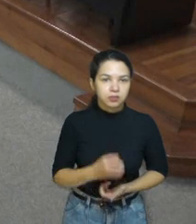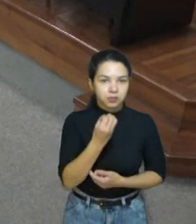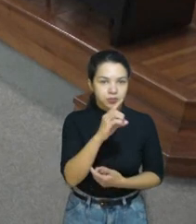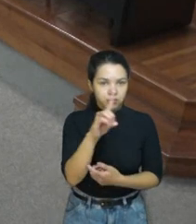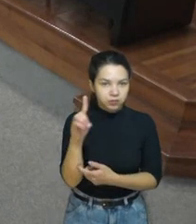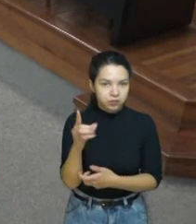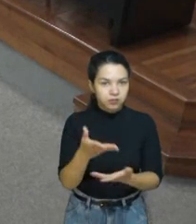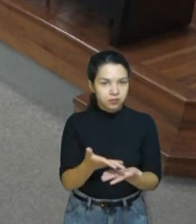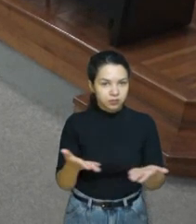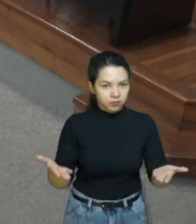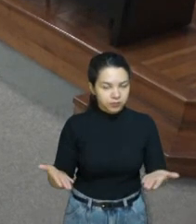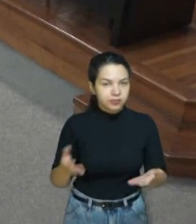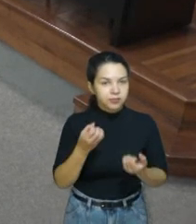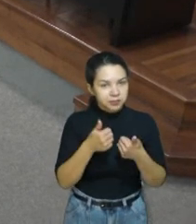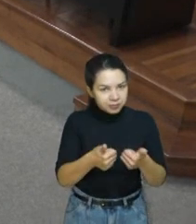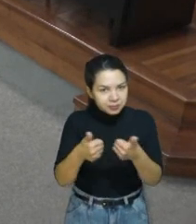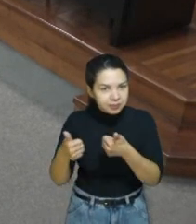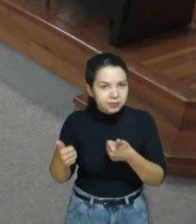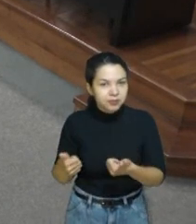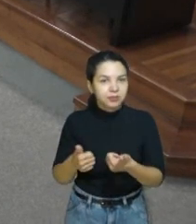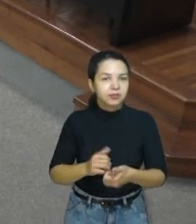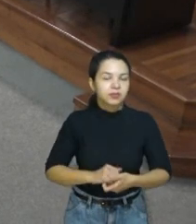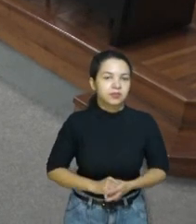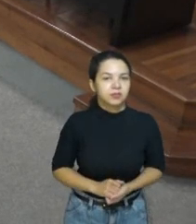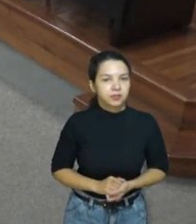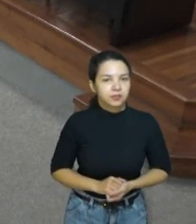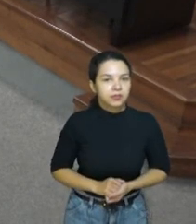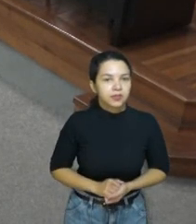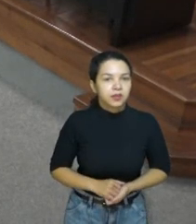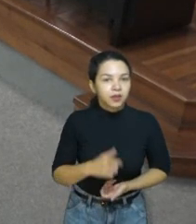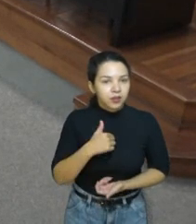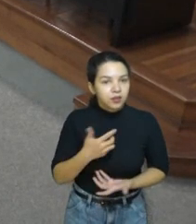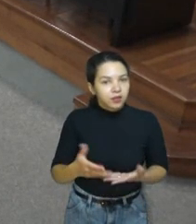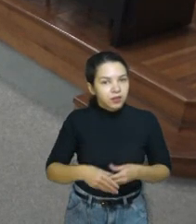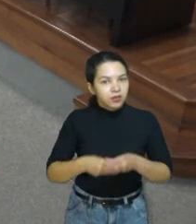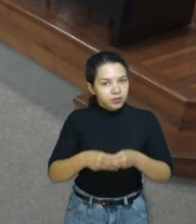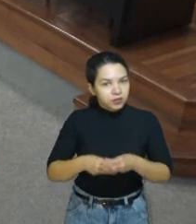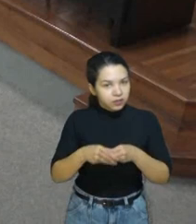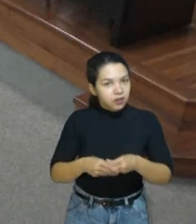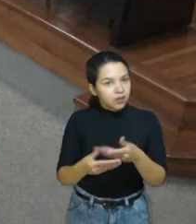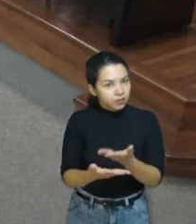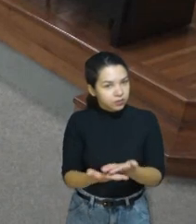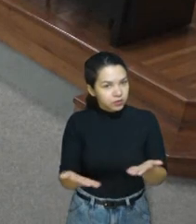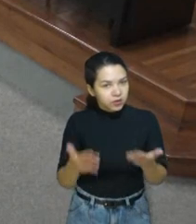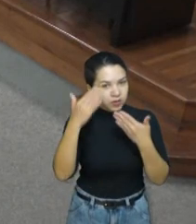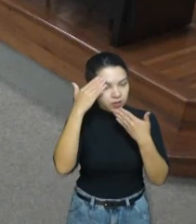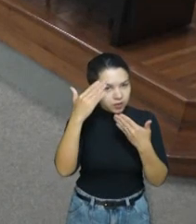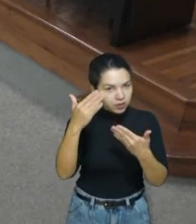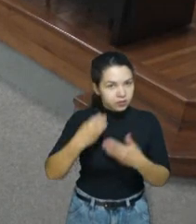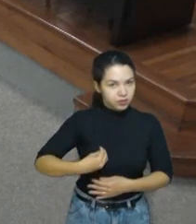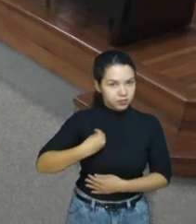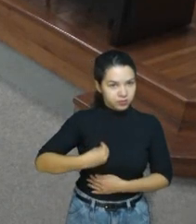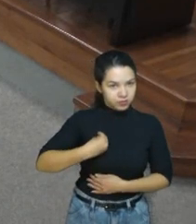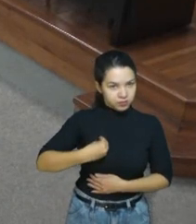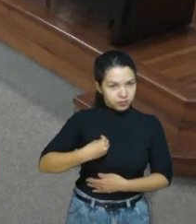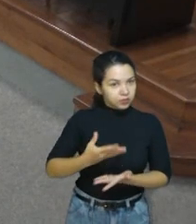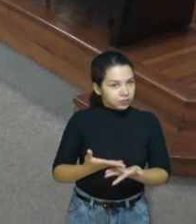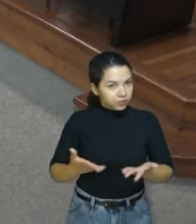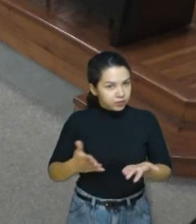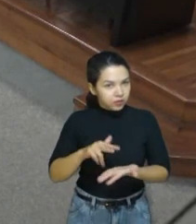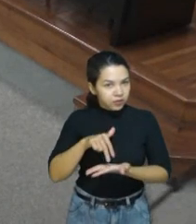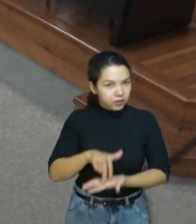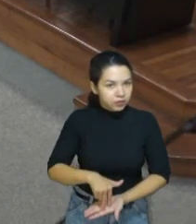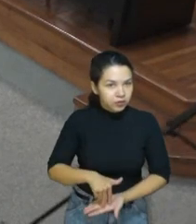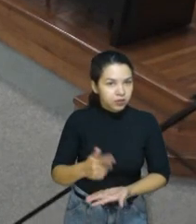Bom dia, pessoal. Tudo bem? Então, eu queria só saudar todos, agradecer pela presença.